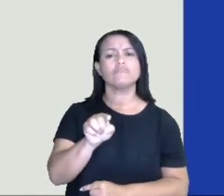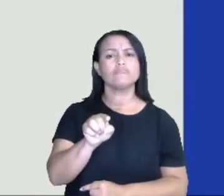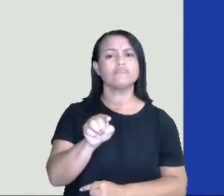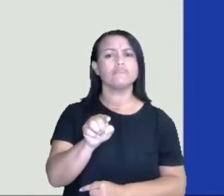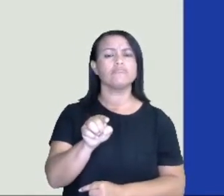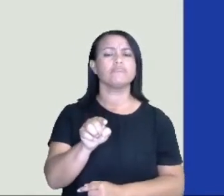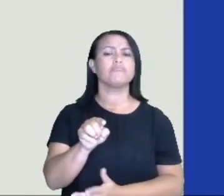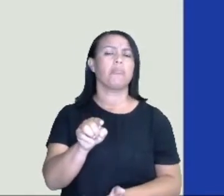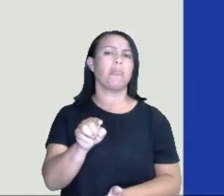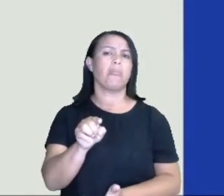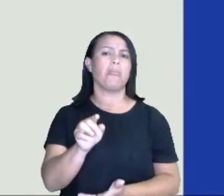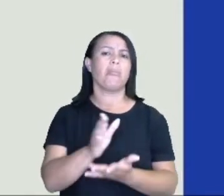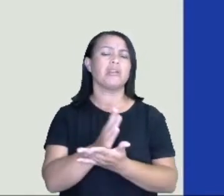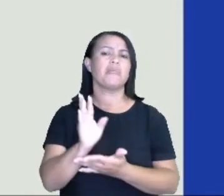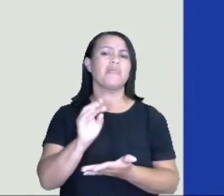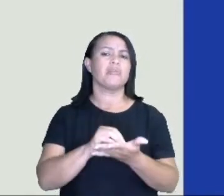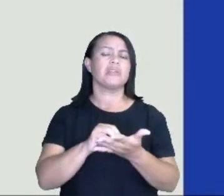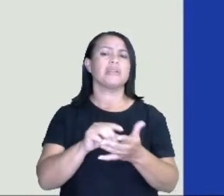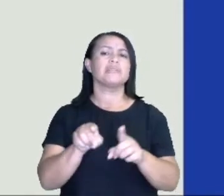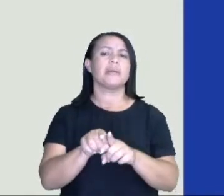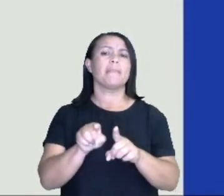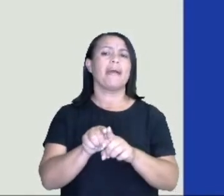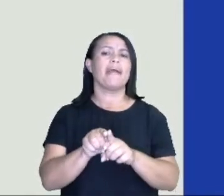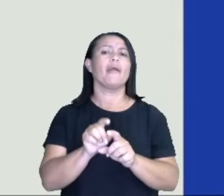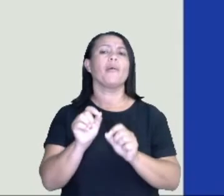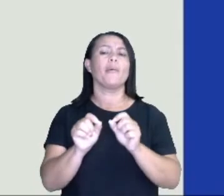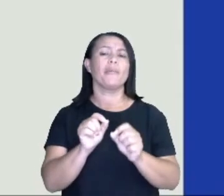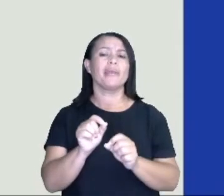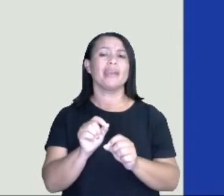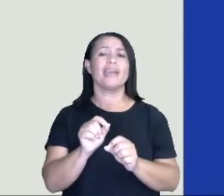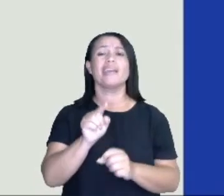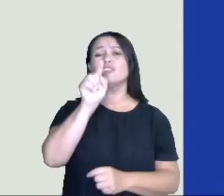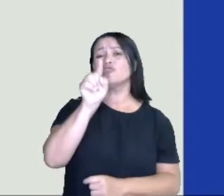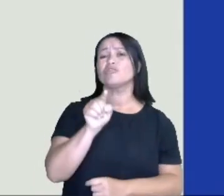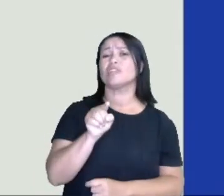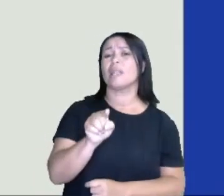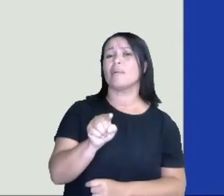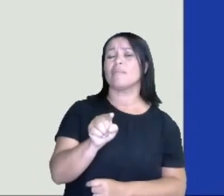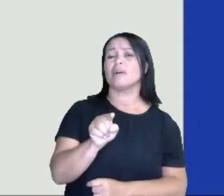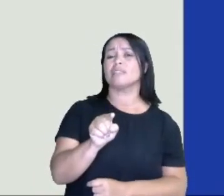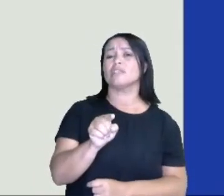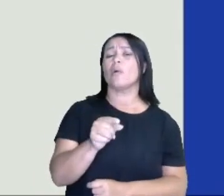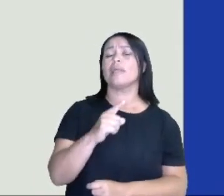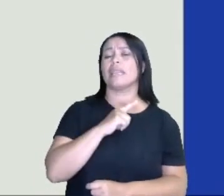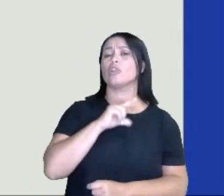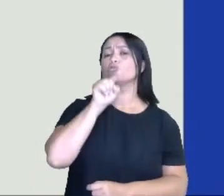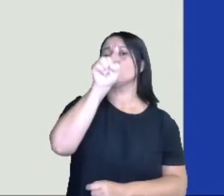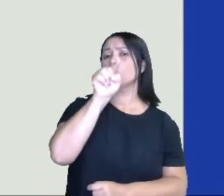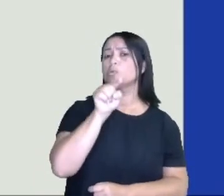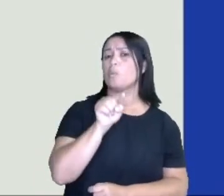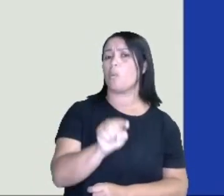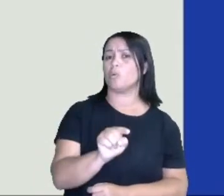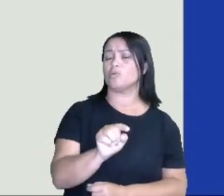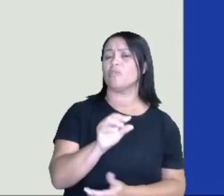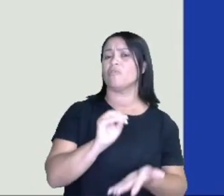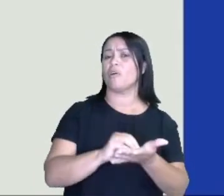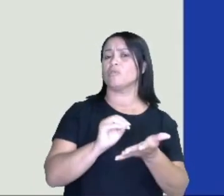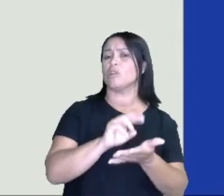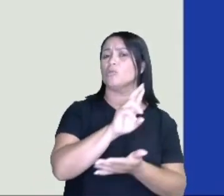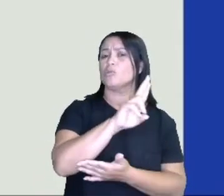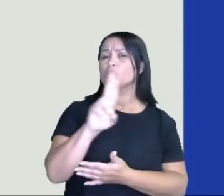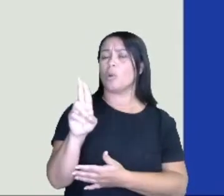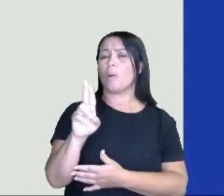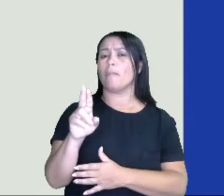raciocínio completo, interjeição, exclamação e 2 pontos sem nome próprio.